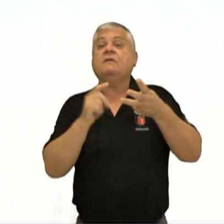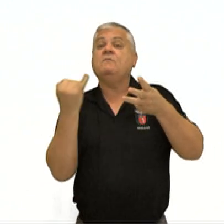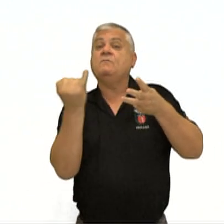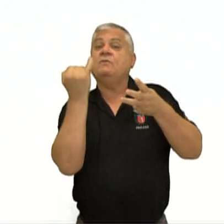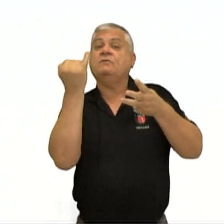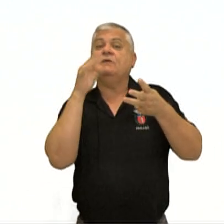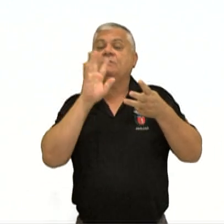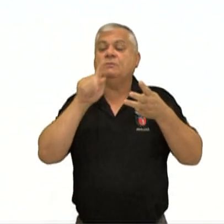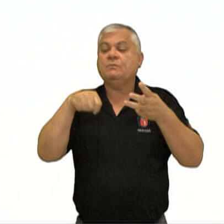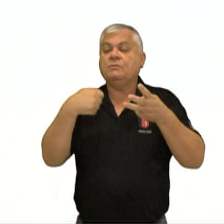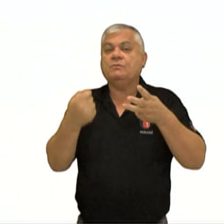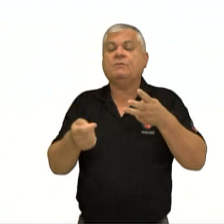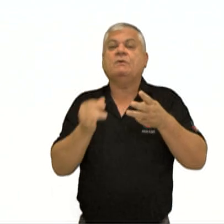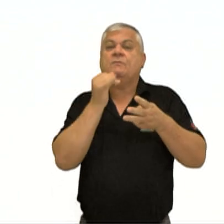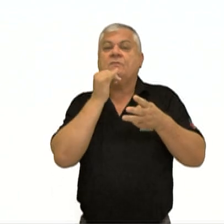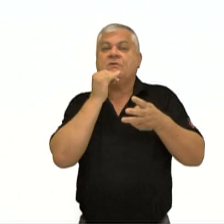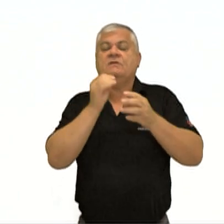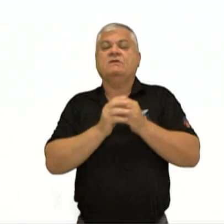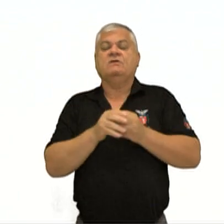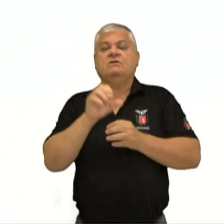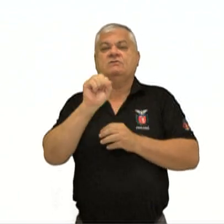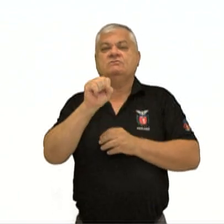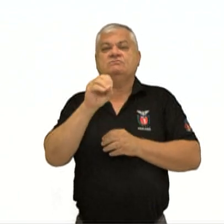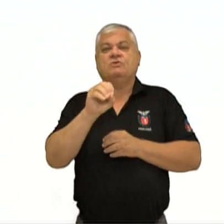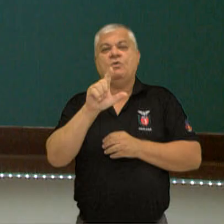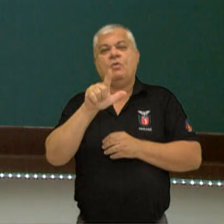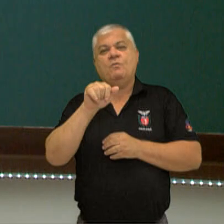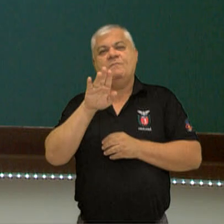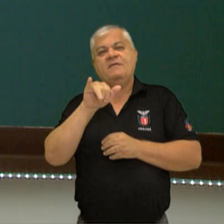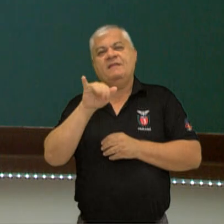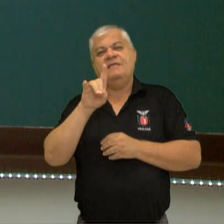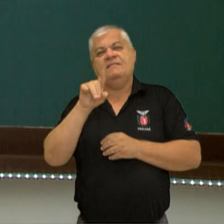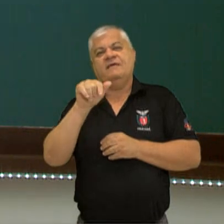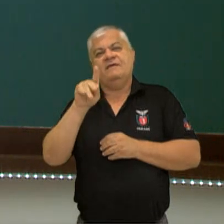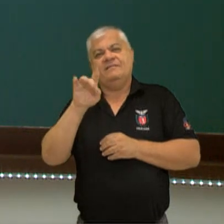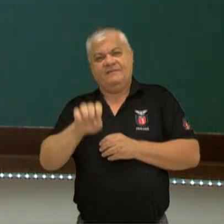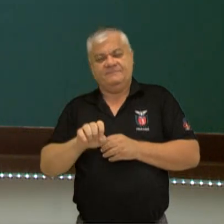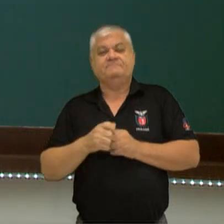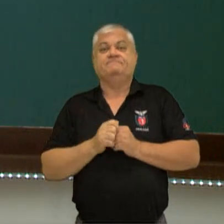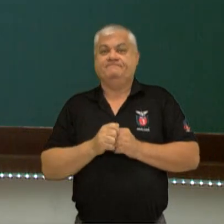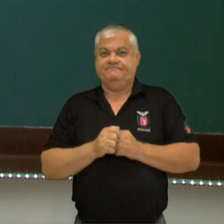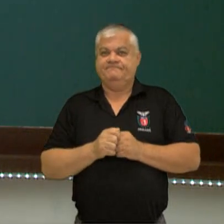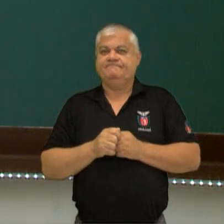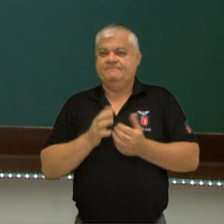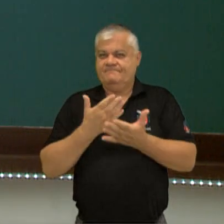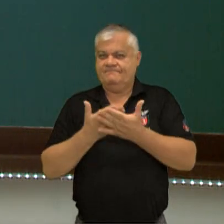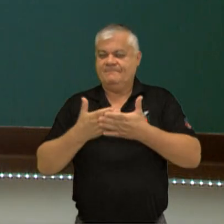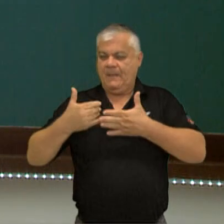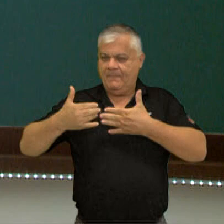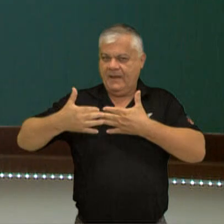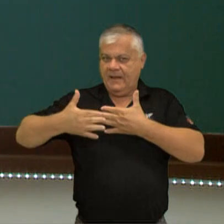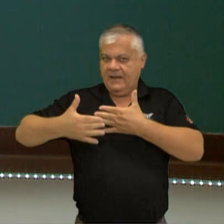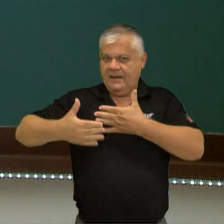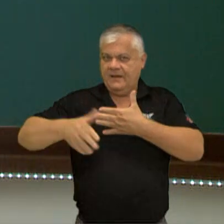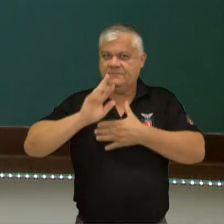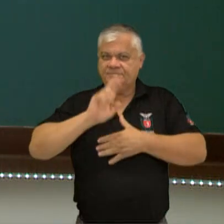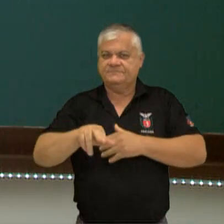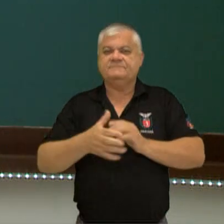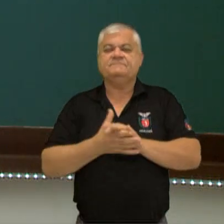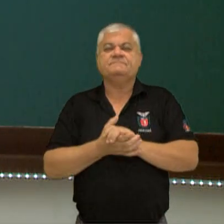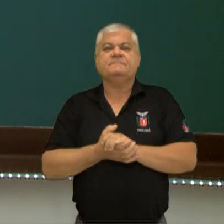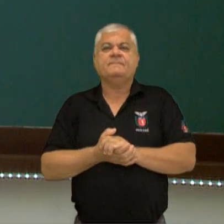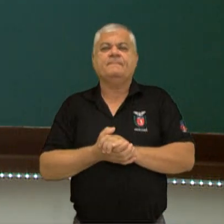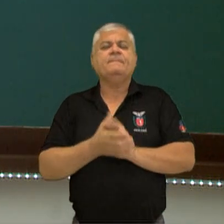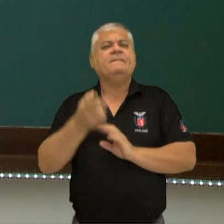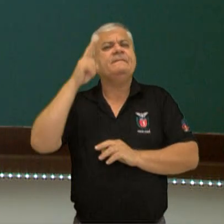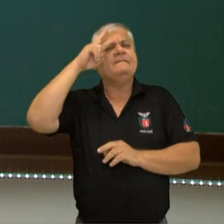de conhecermos o coeficiente de solubilidade? Durante a aula, a gente vai conseguir responder a essas questões. Então, para a gente